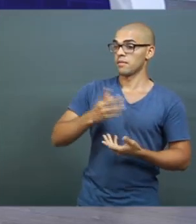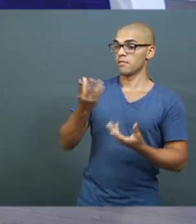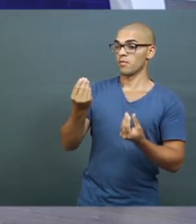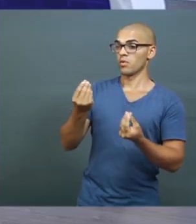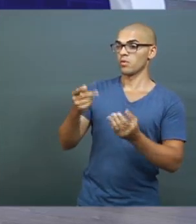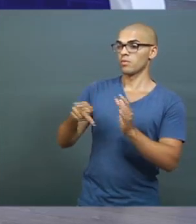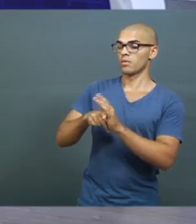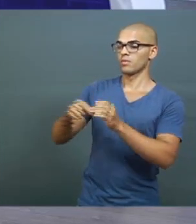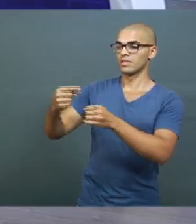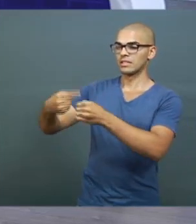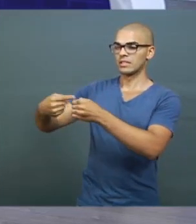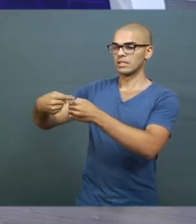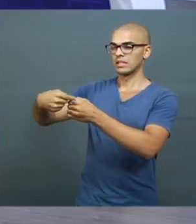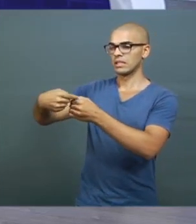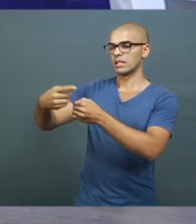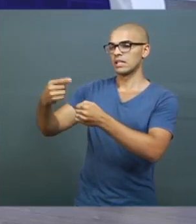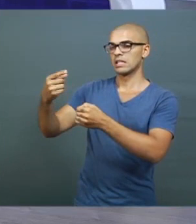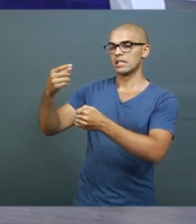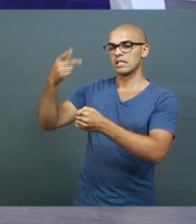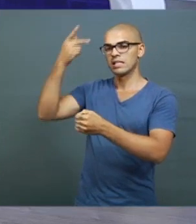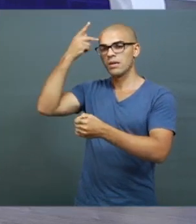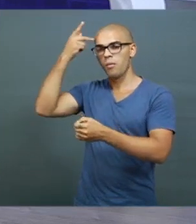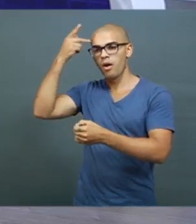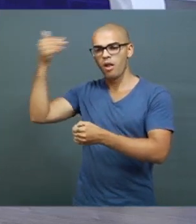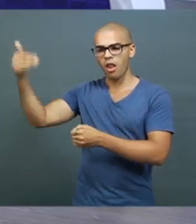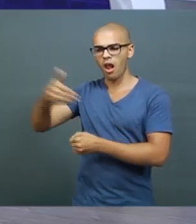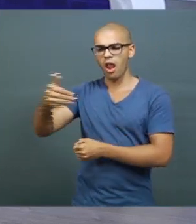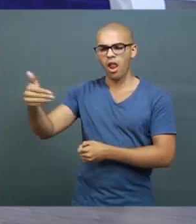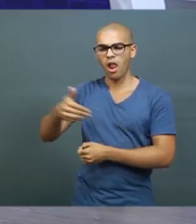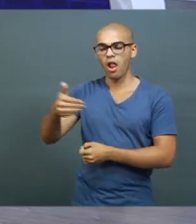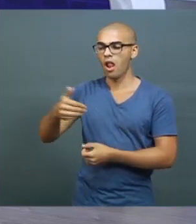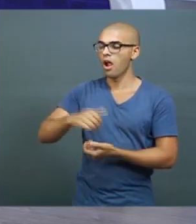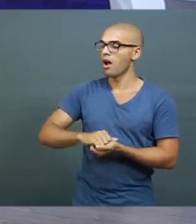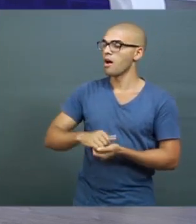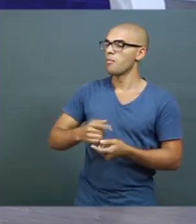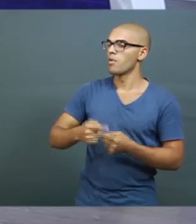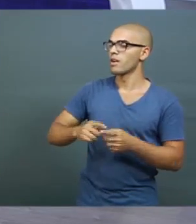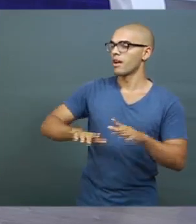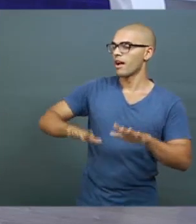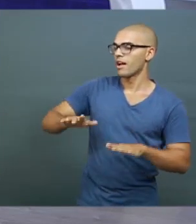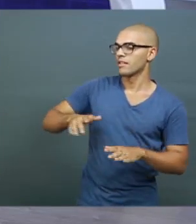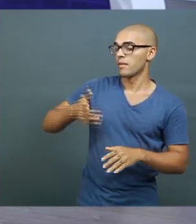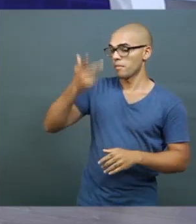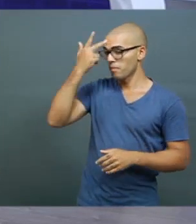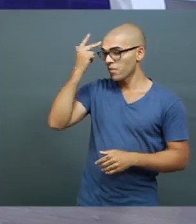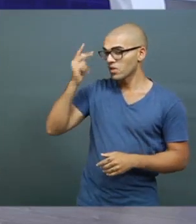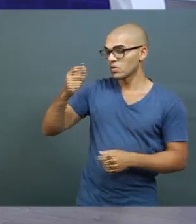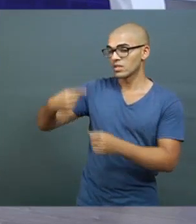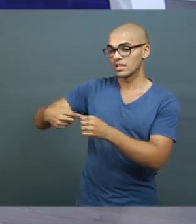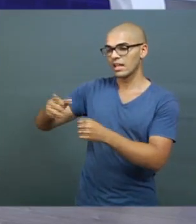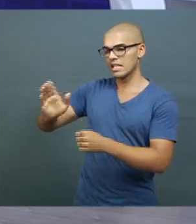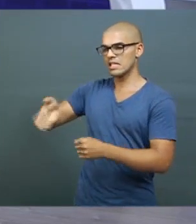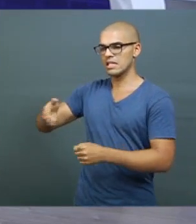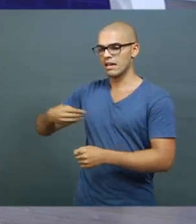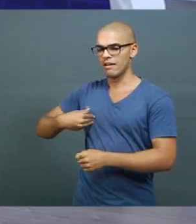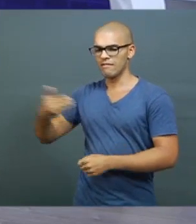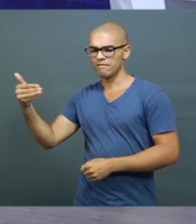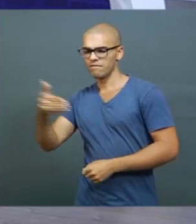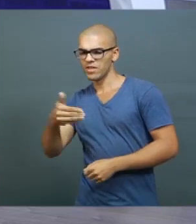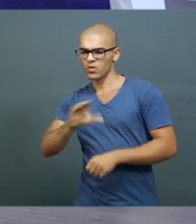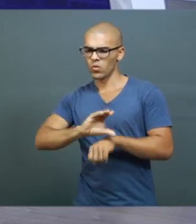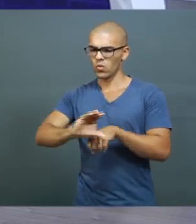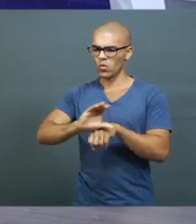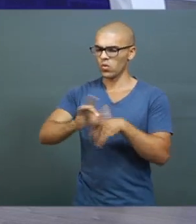porque alguém daquela cidade já fez o curso, ou já está aqui no curso, uhum. Ou tem um parente, tem uma namorada. A gente tem recebido muita gente